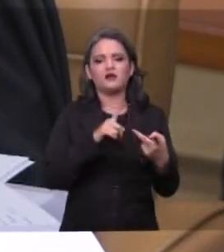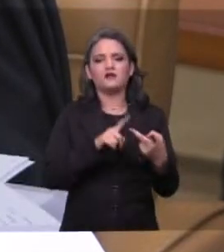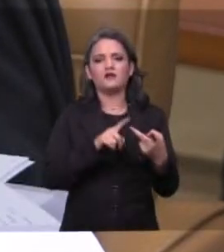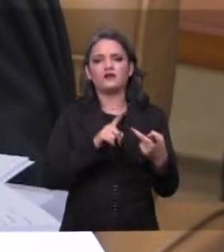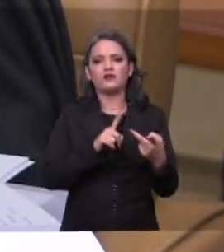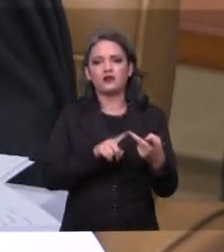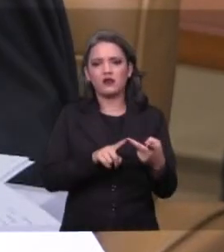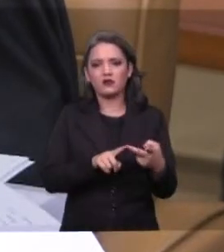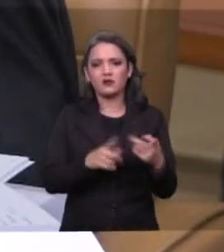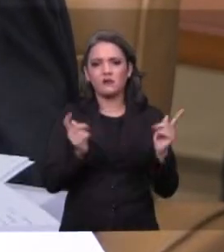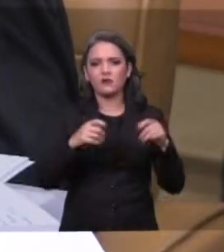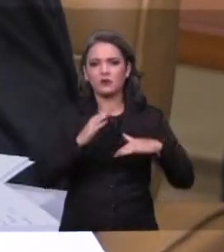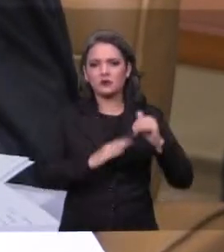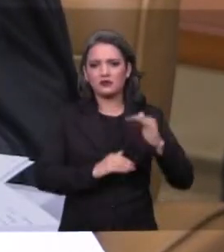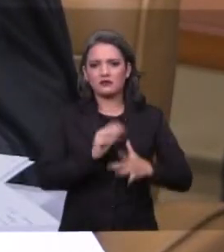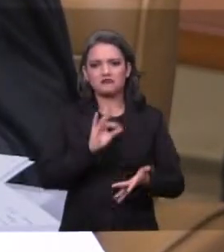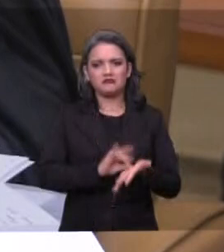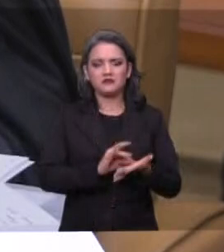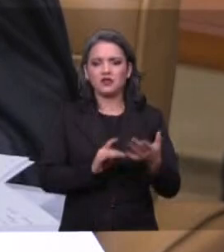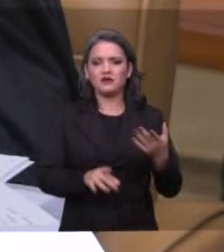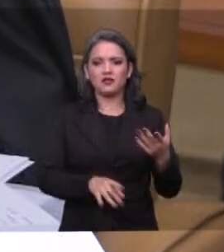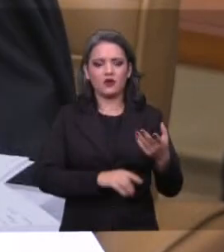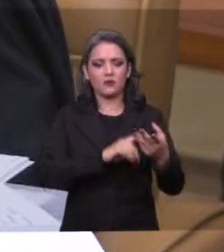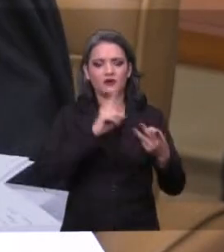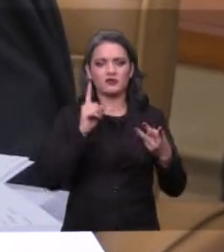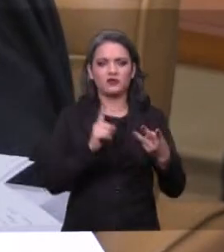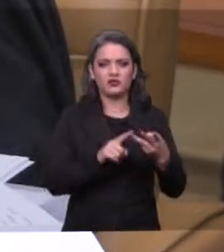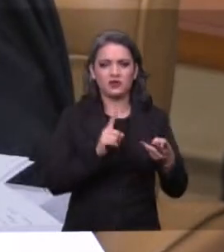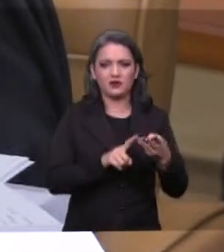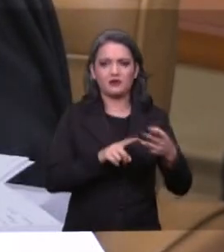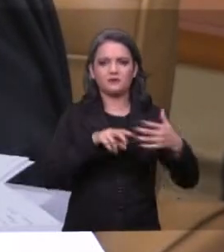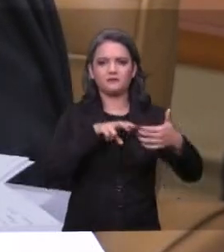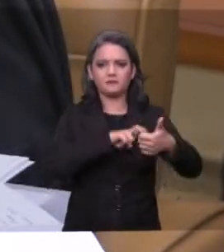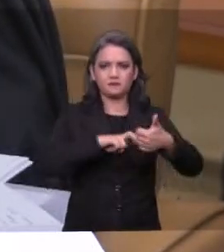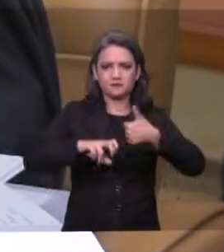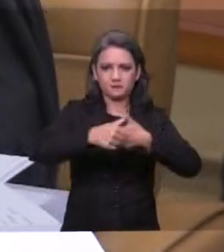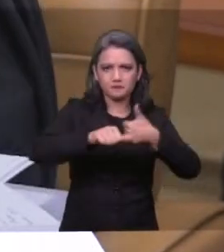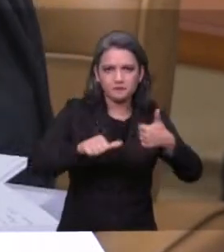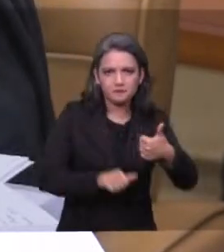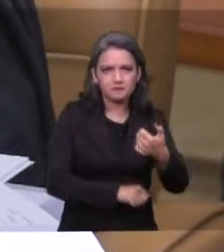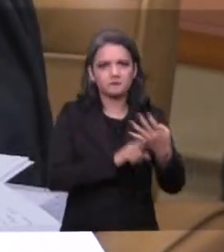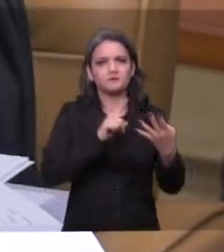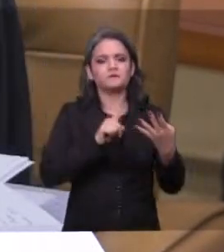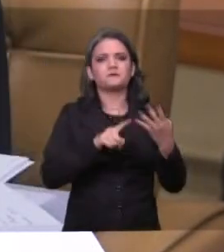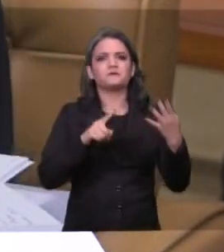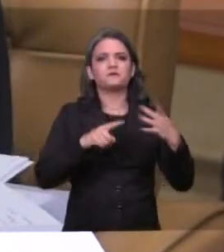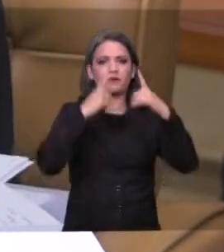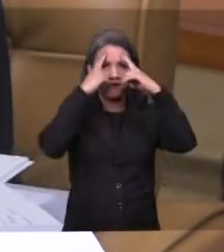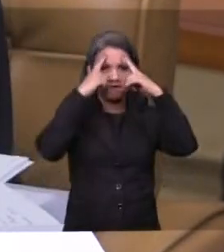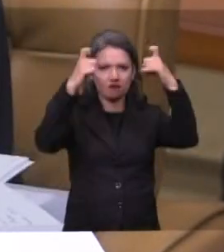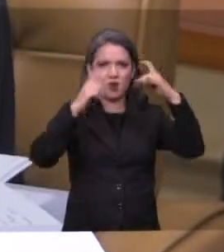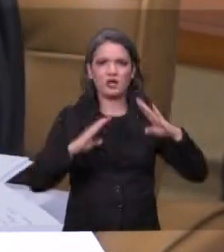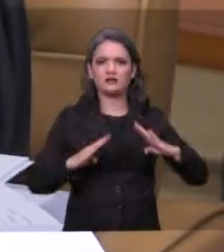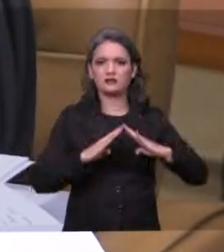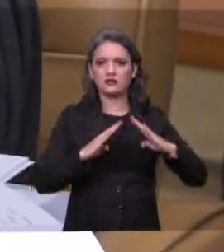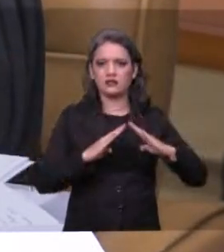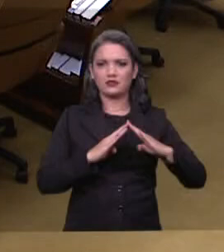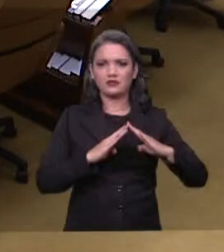competência originária, os processos de competência do Tribunal do Júri e os casos de violência doméstica e familiar.